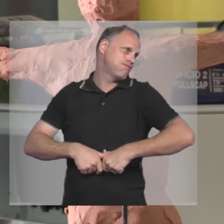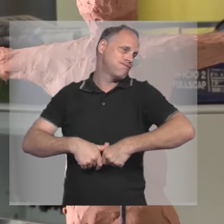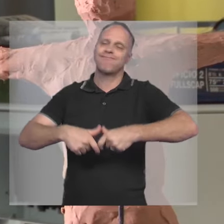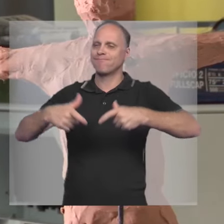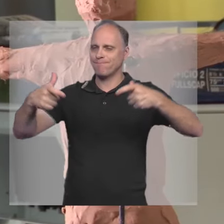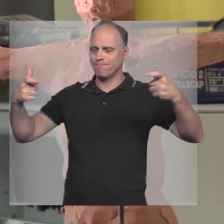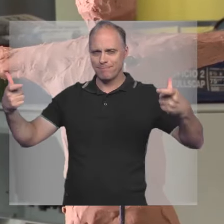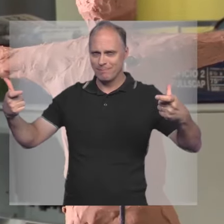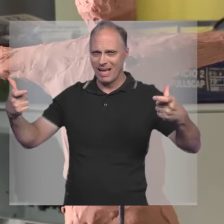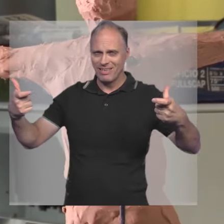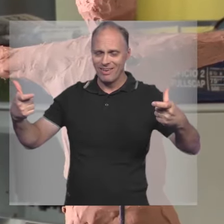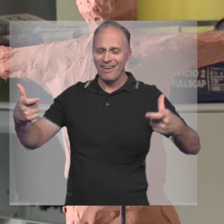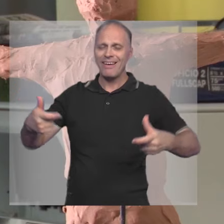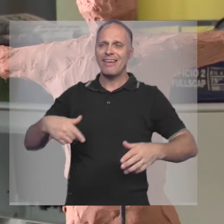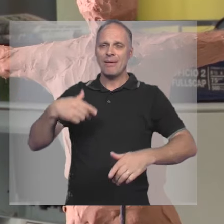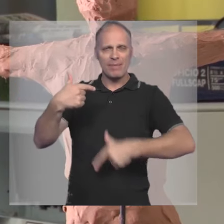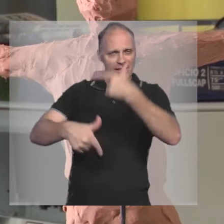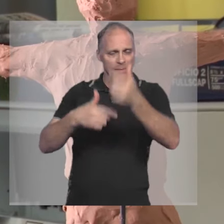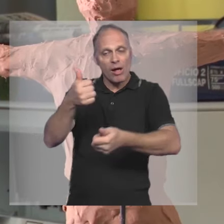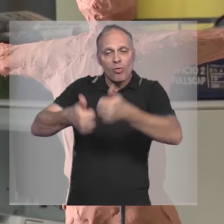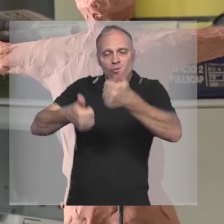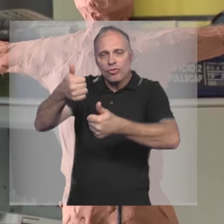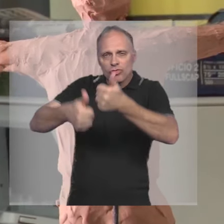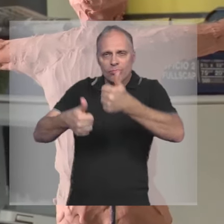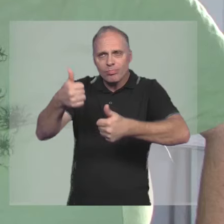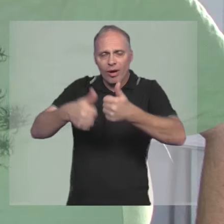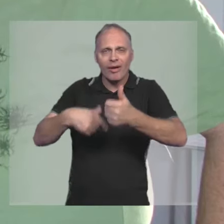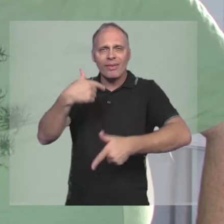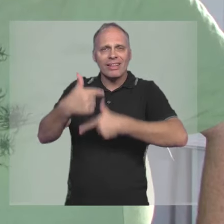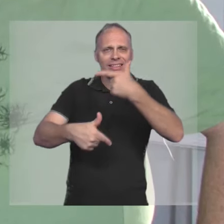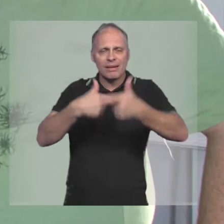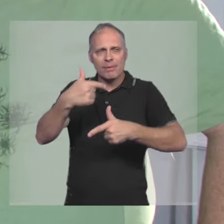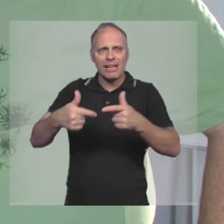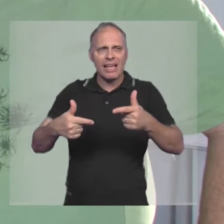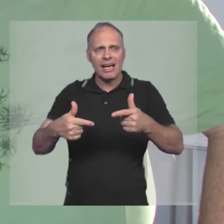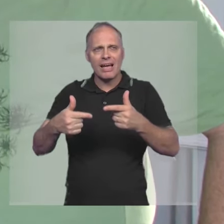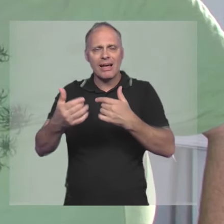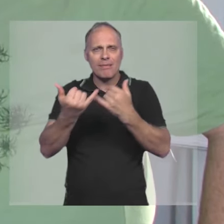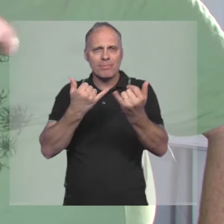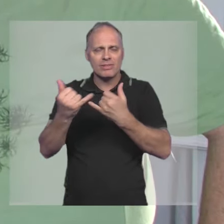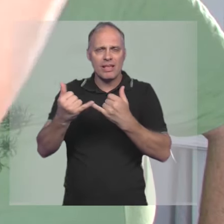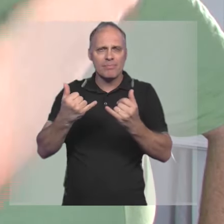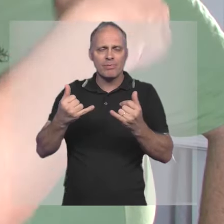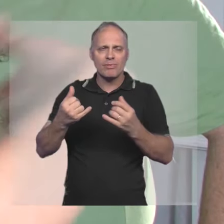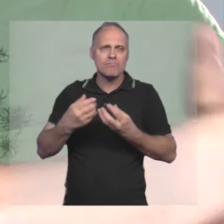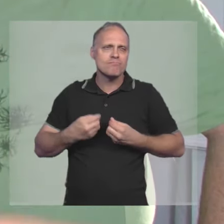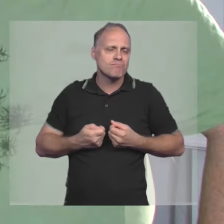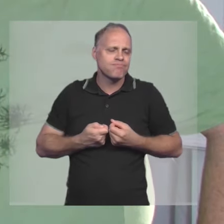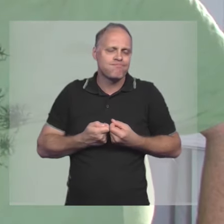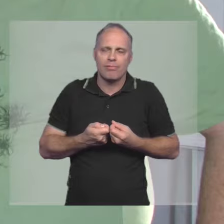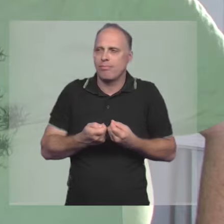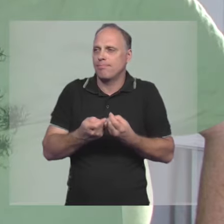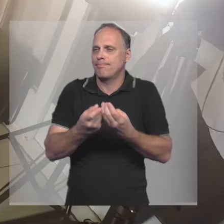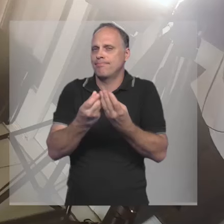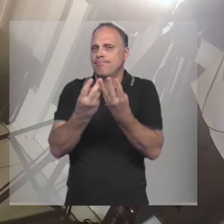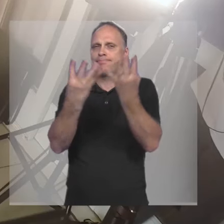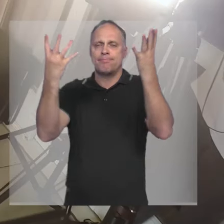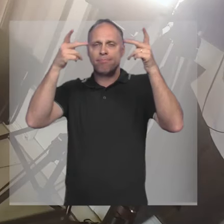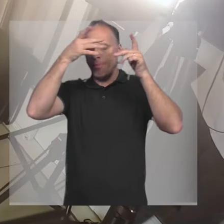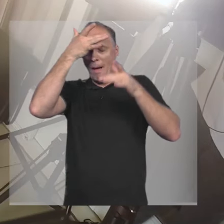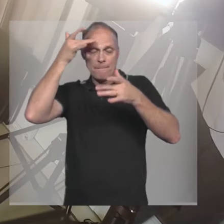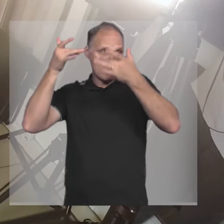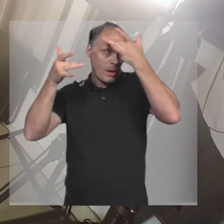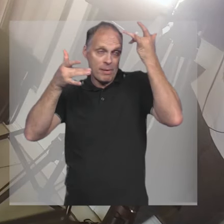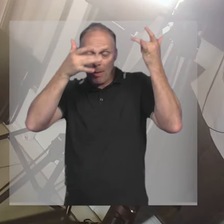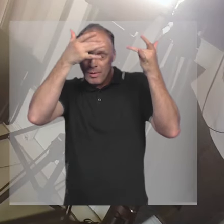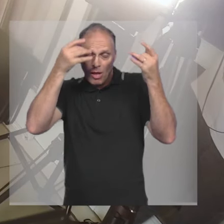fala, sabe? Ao trabalhar com futebol, tu tá trabalhando na casa dos dezenas de milhões de pessoas.